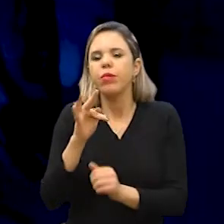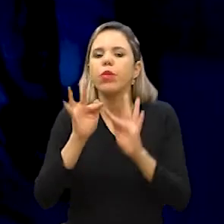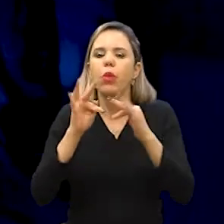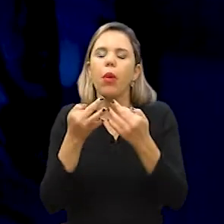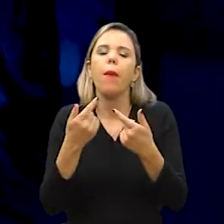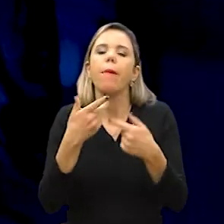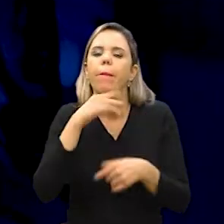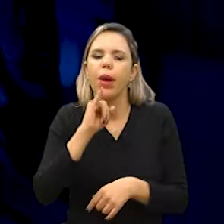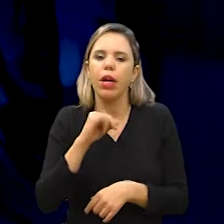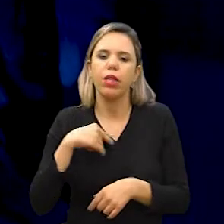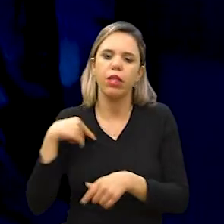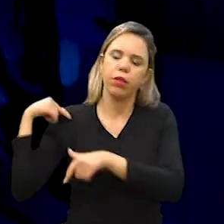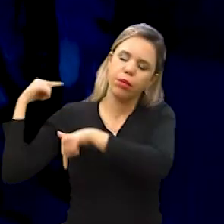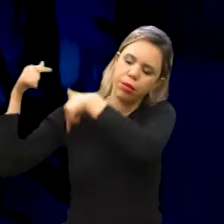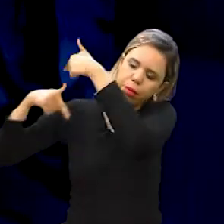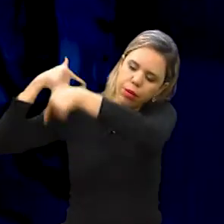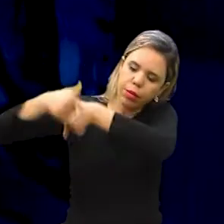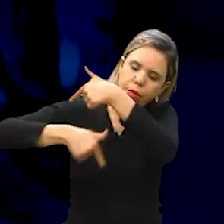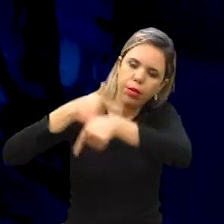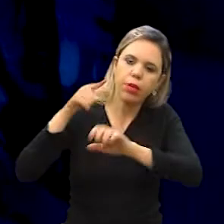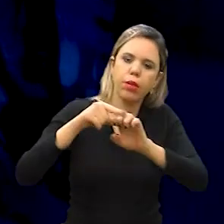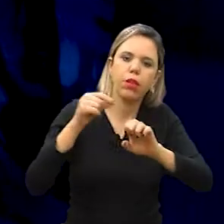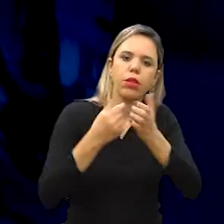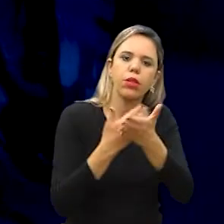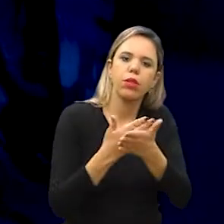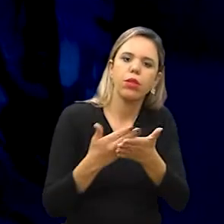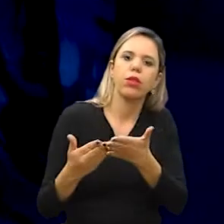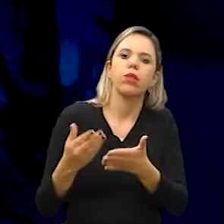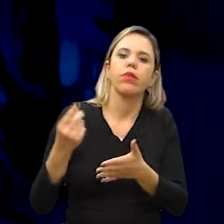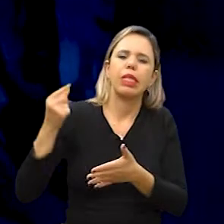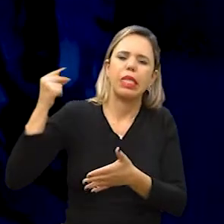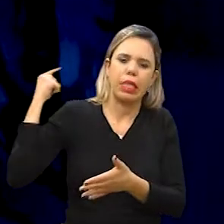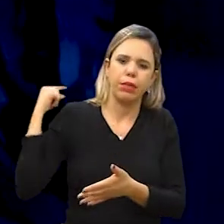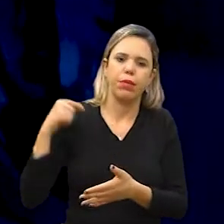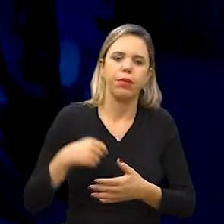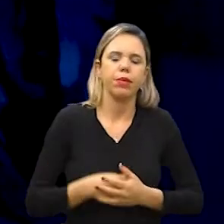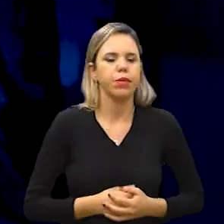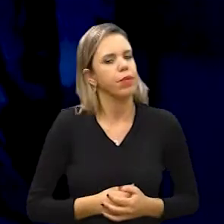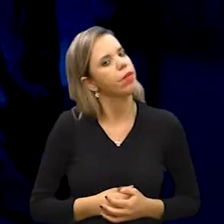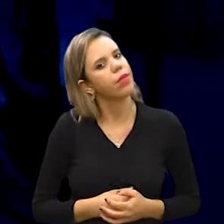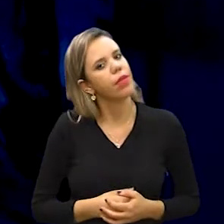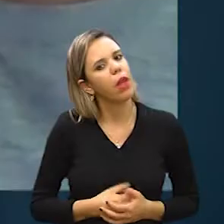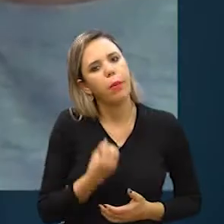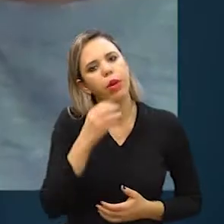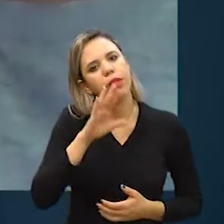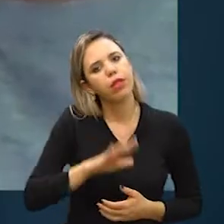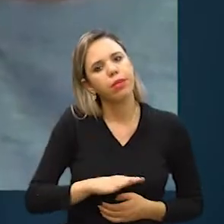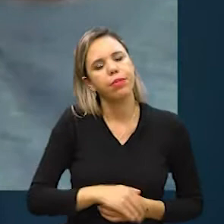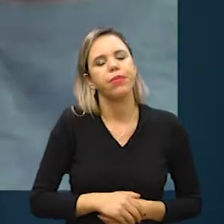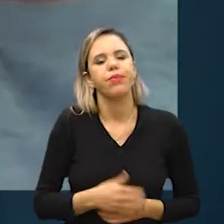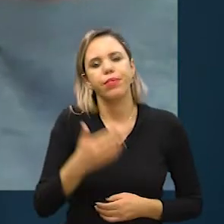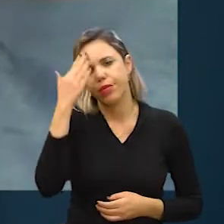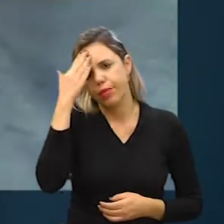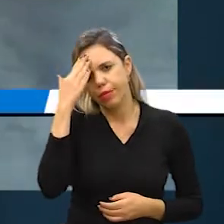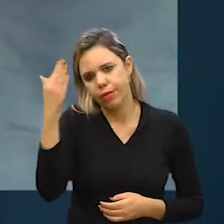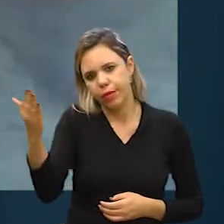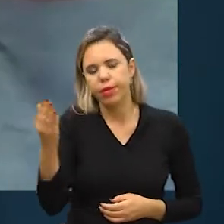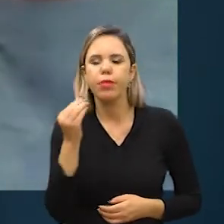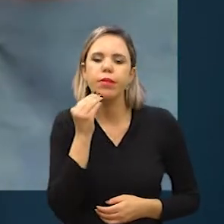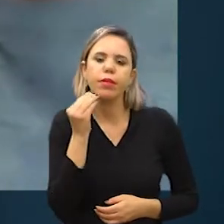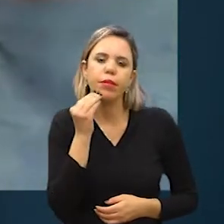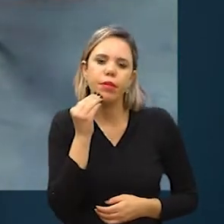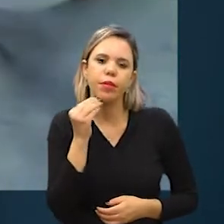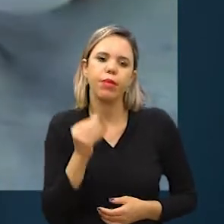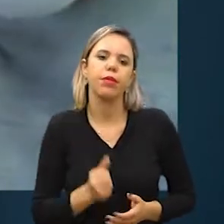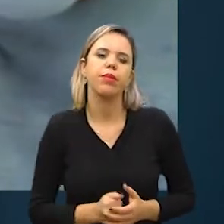com você, mas parece que a sua jornada empreendedora começou há um bom tempo, né, Sidney? Bem, boa tarde. Muito obrigado